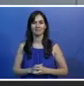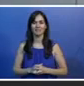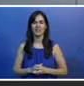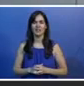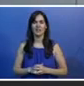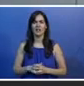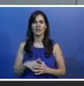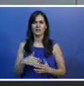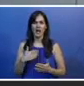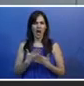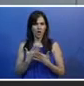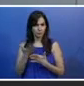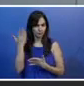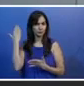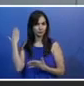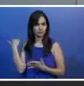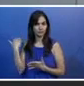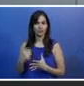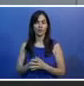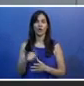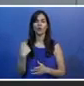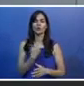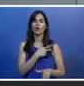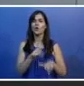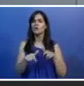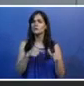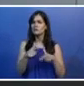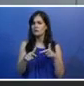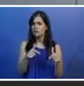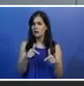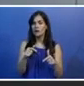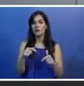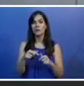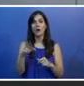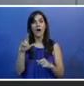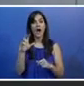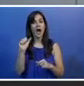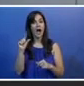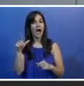Nas últimas aulas, trabalhamos razão, proporção,